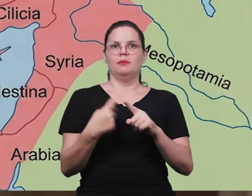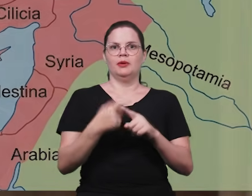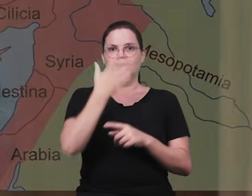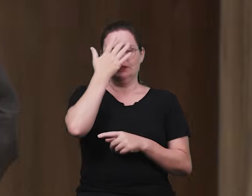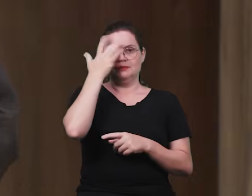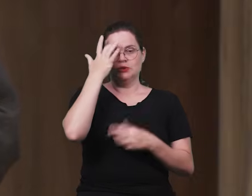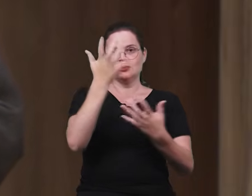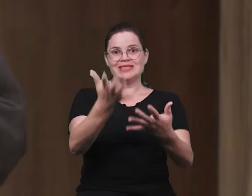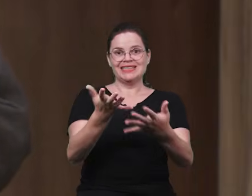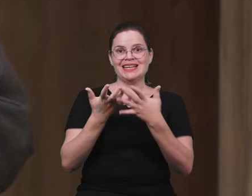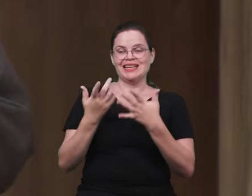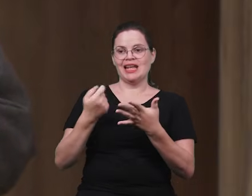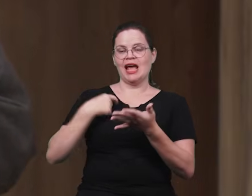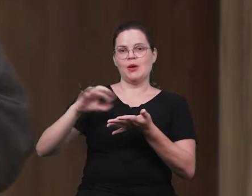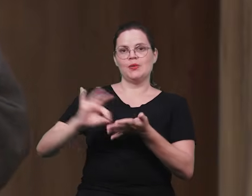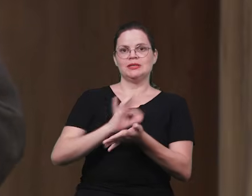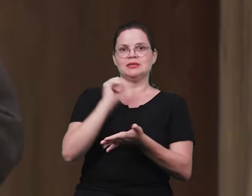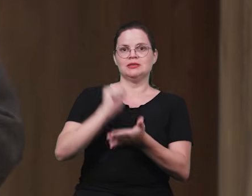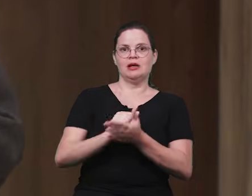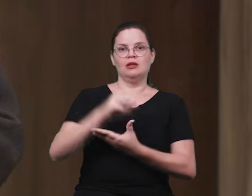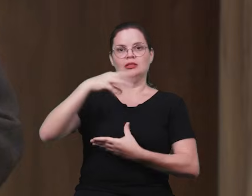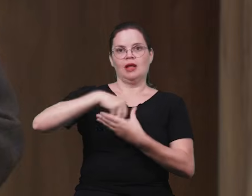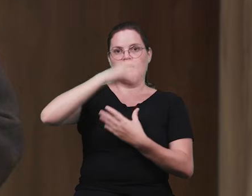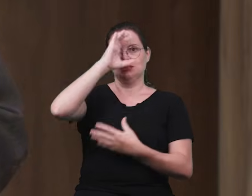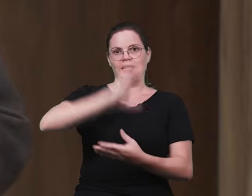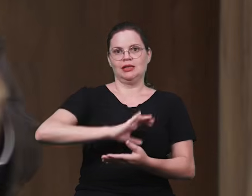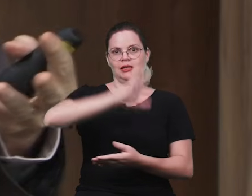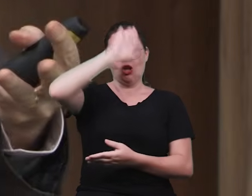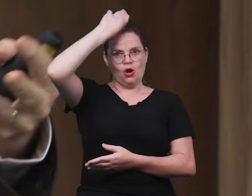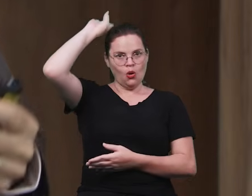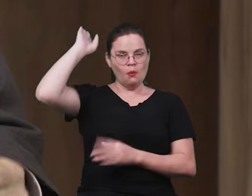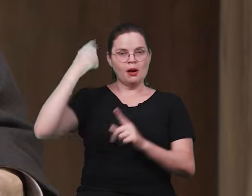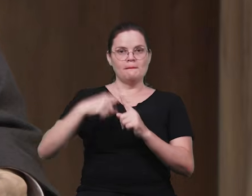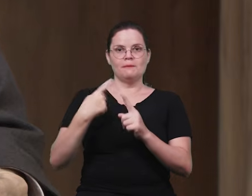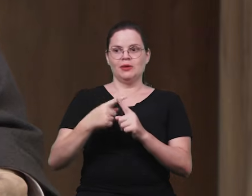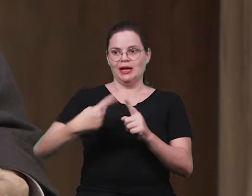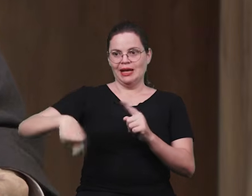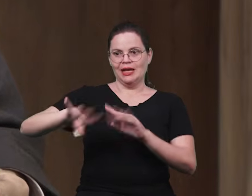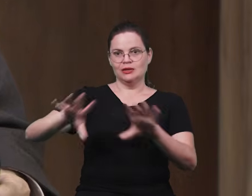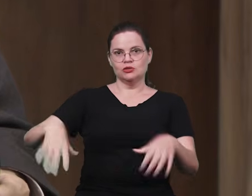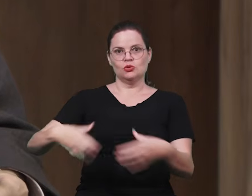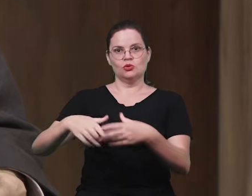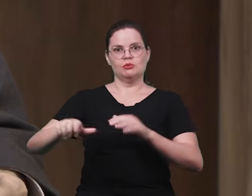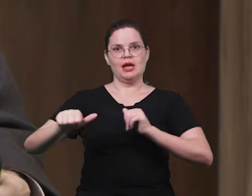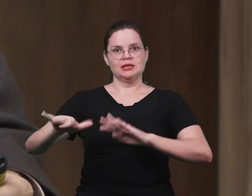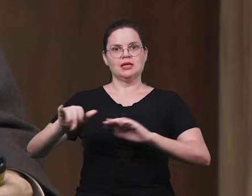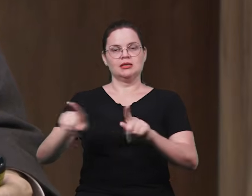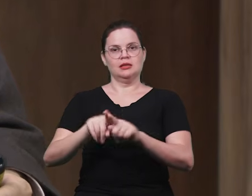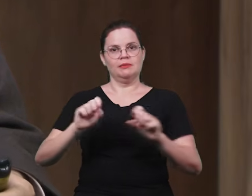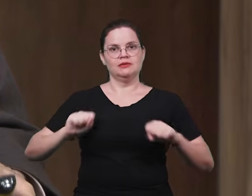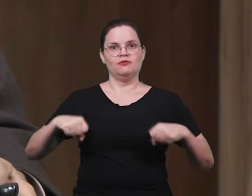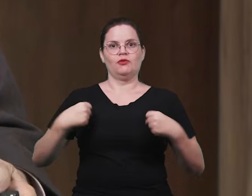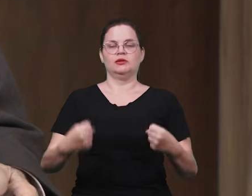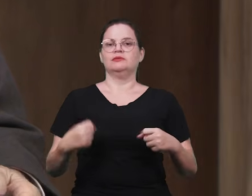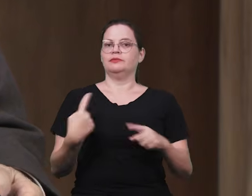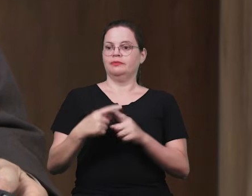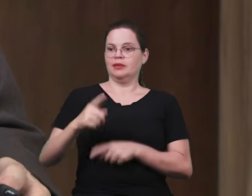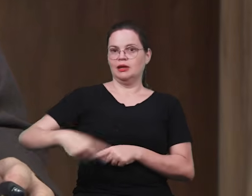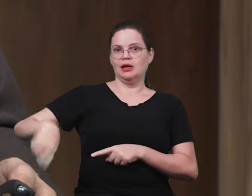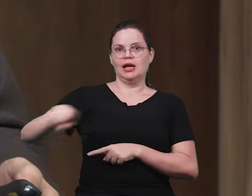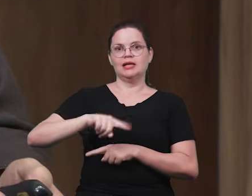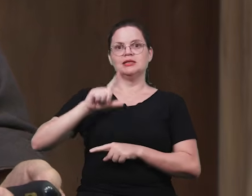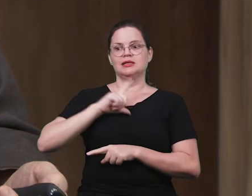cidadãos romanos, o fato de ter a cidadania romana fortificava o reino também. Eles foram responsáveis